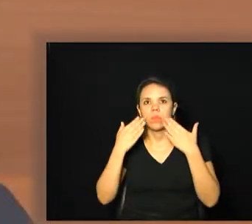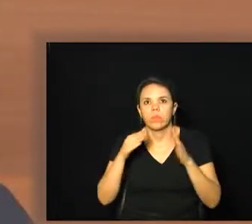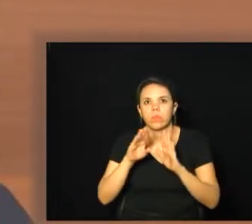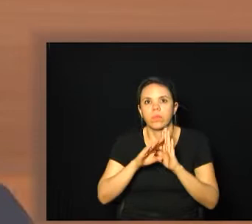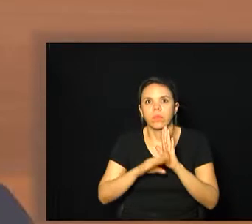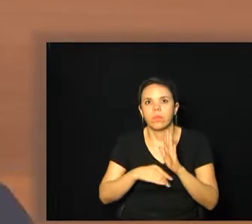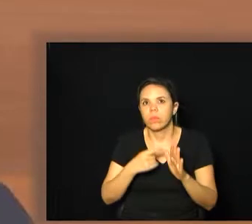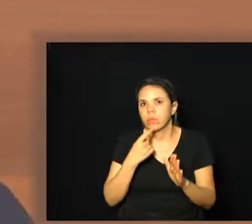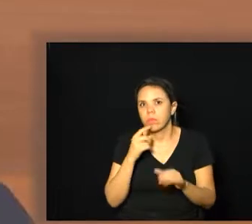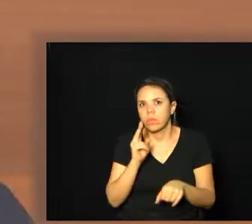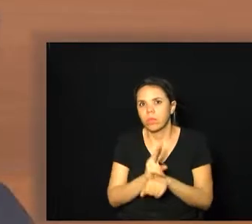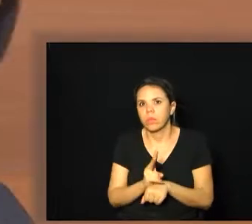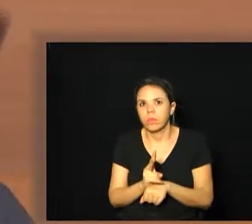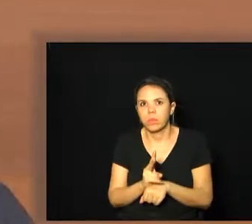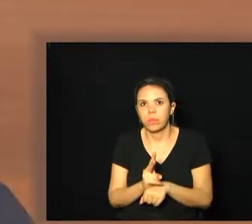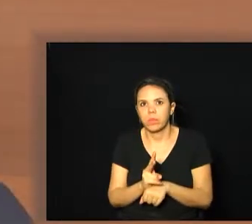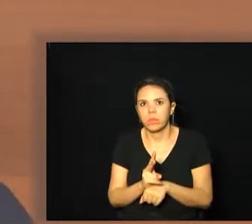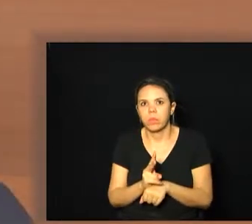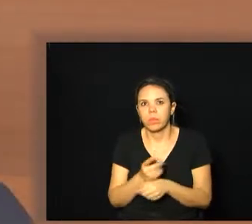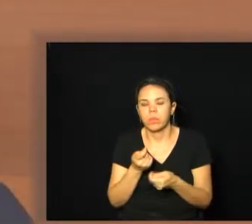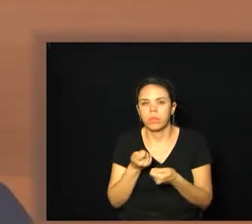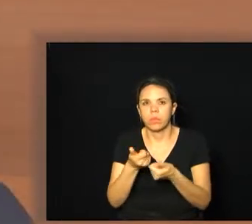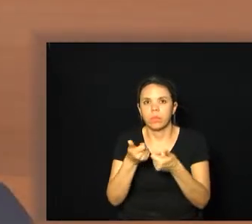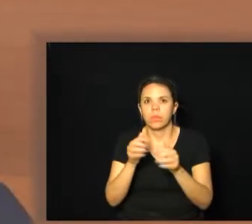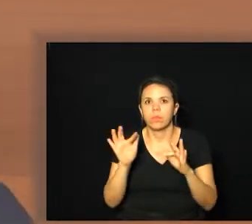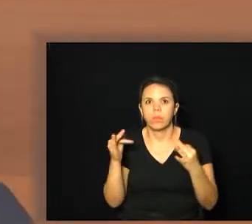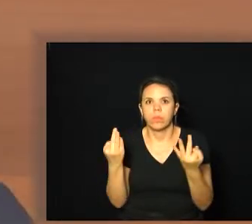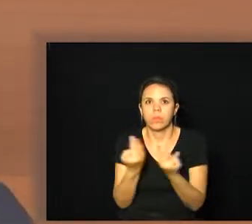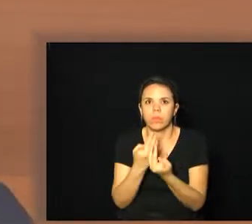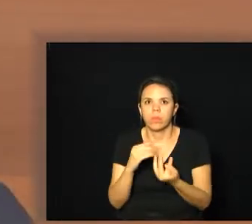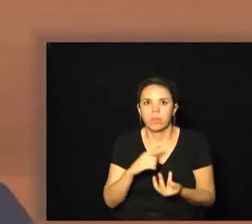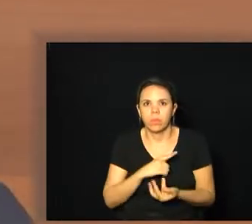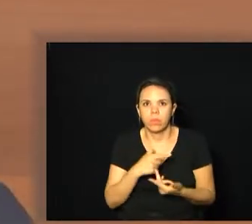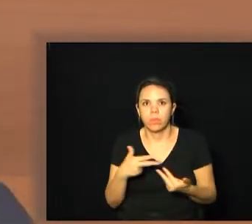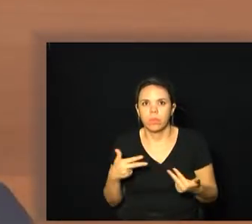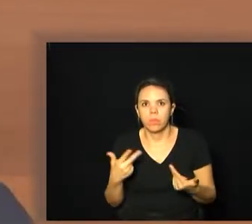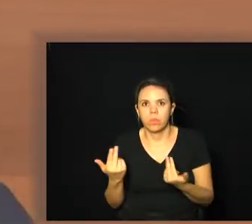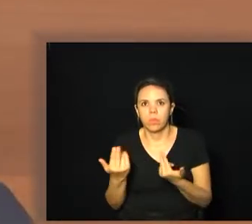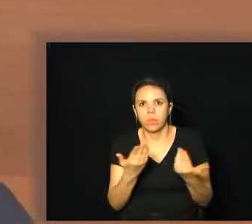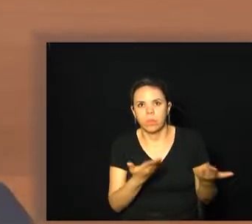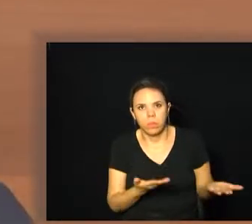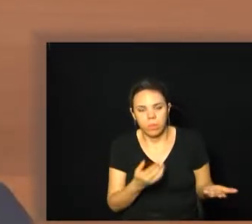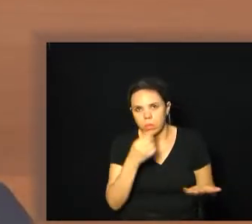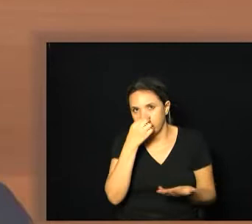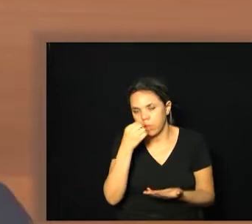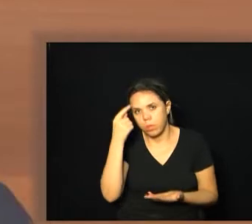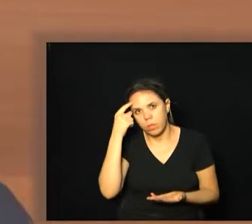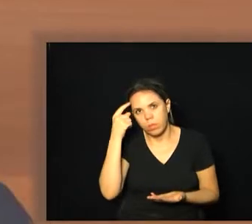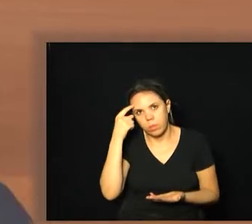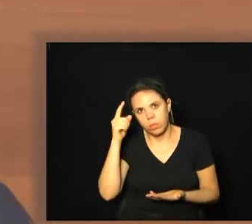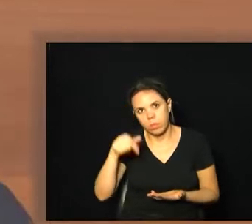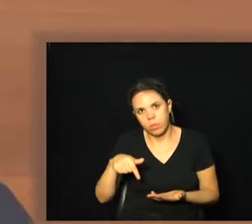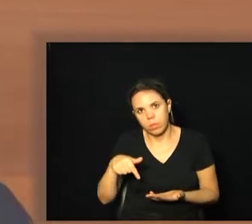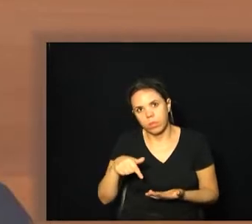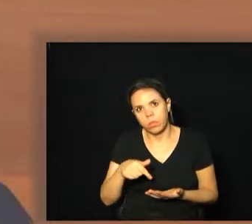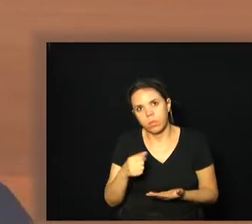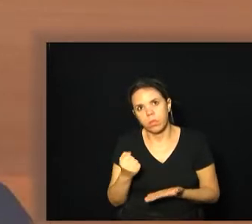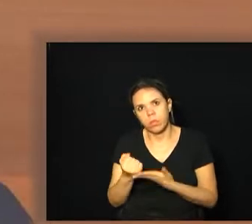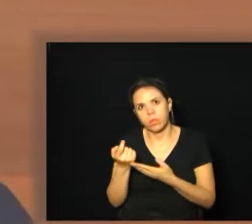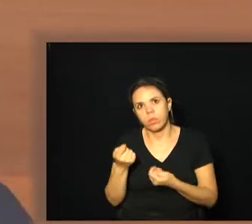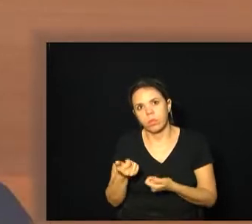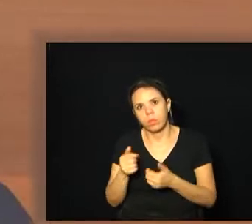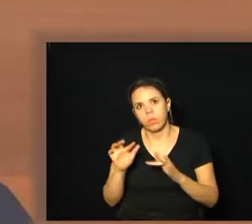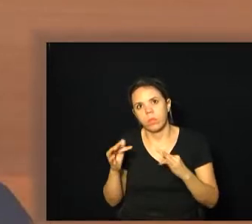programa Campinas Protege, que vai beneficiar famílias que tiveram casos como estes. Pensamos nesse auxílio para